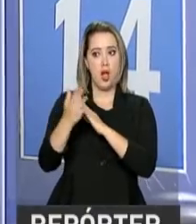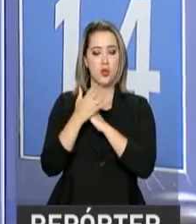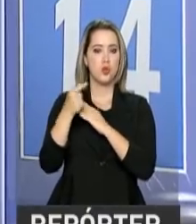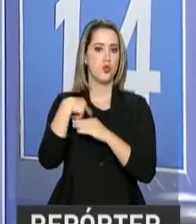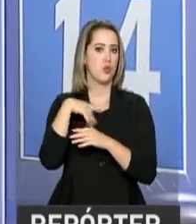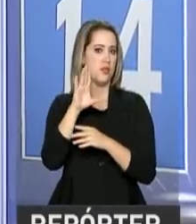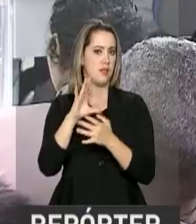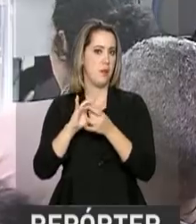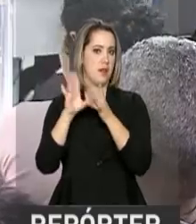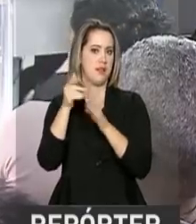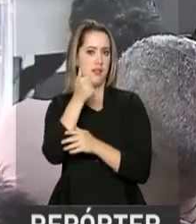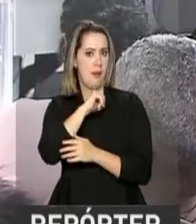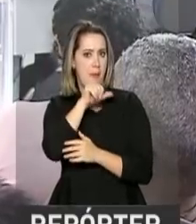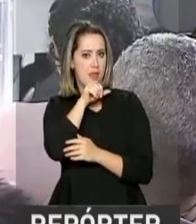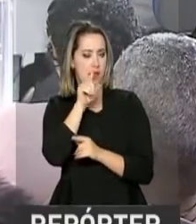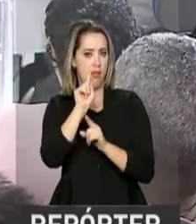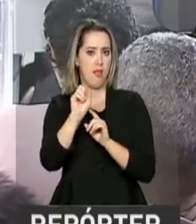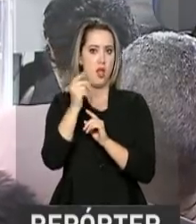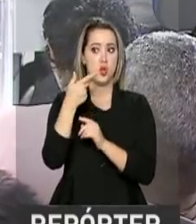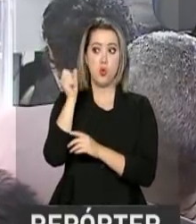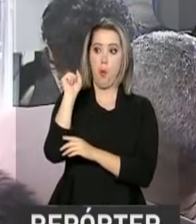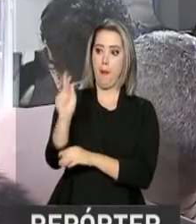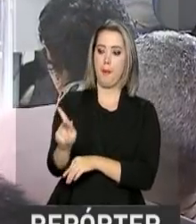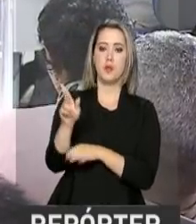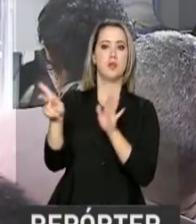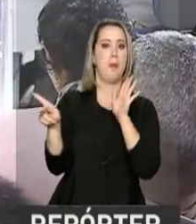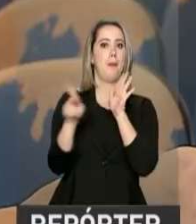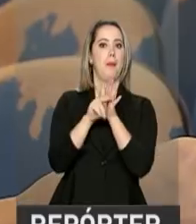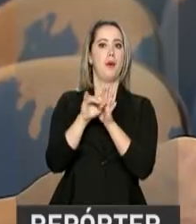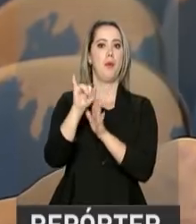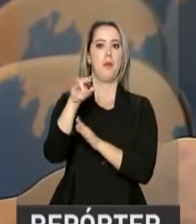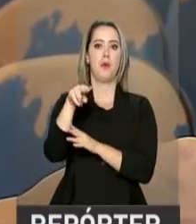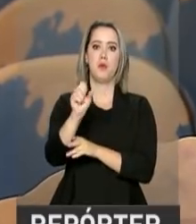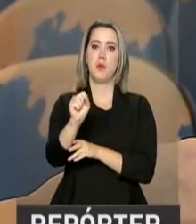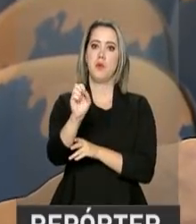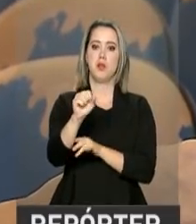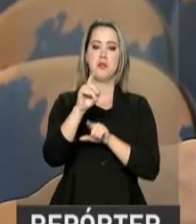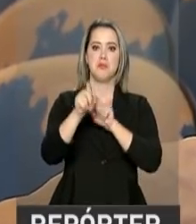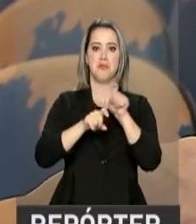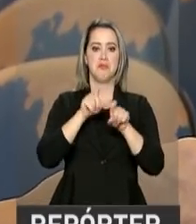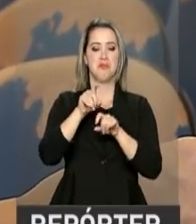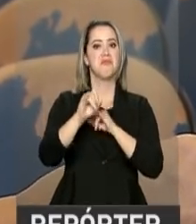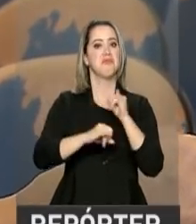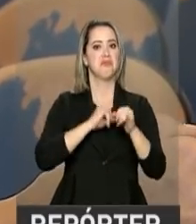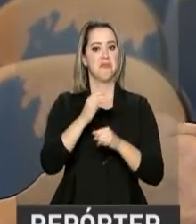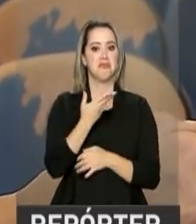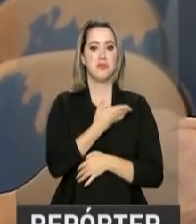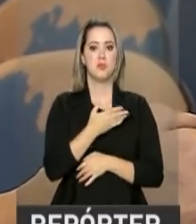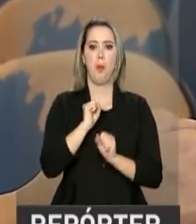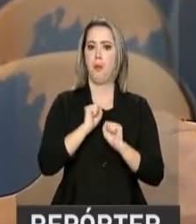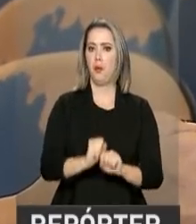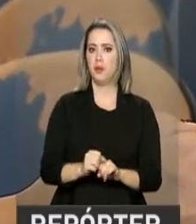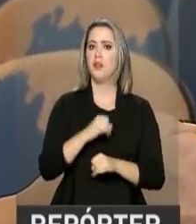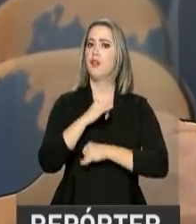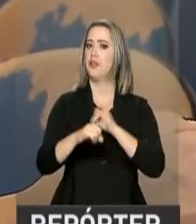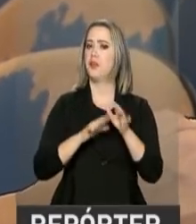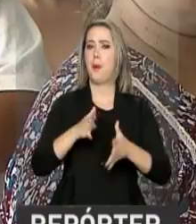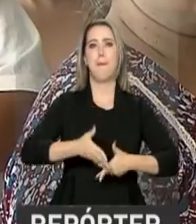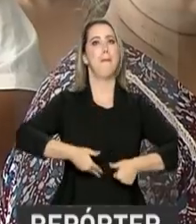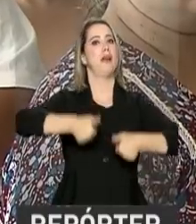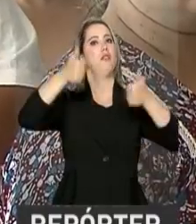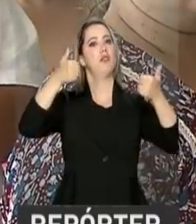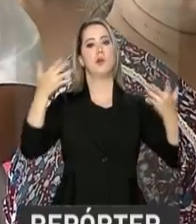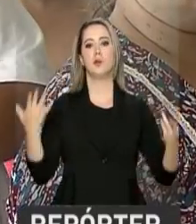licença maternidade ou até mesmo a aposentadoria pela internet eu podemos resolver tudo pela internet com certeza seria bem melhor